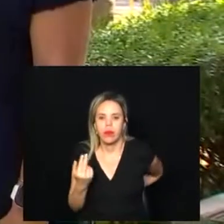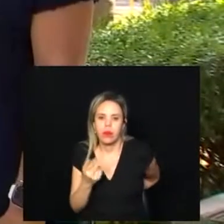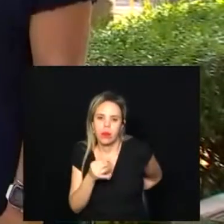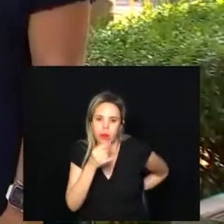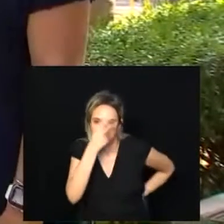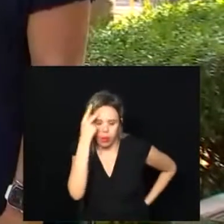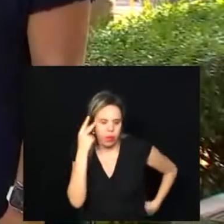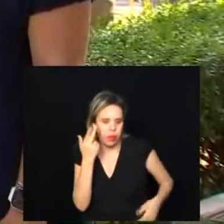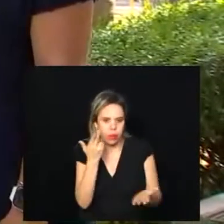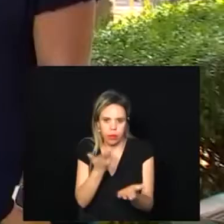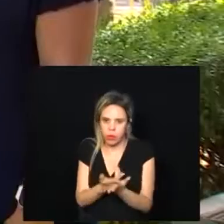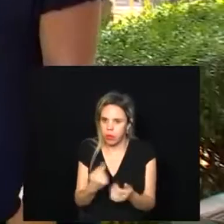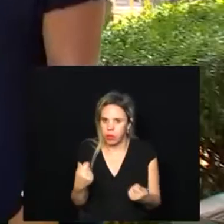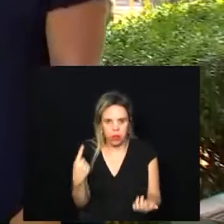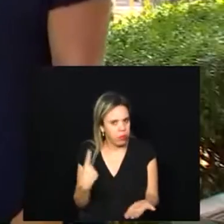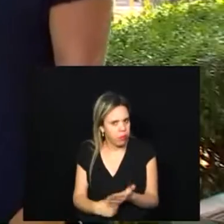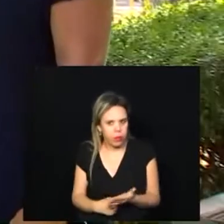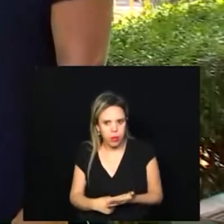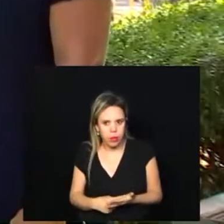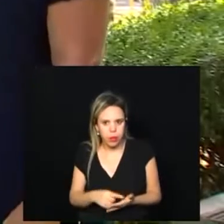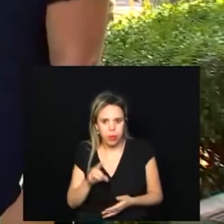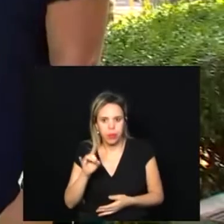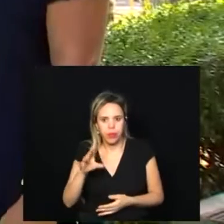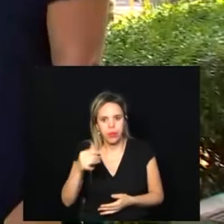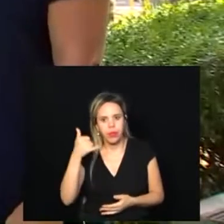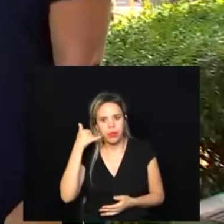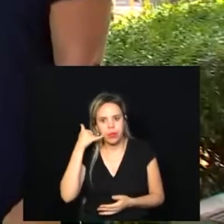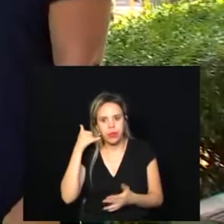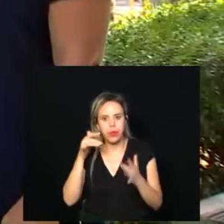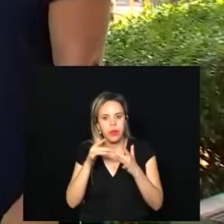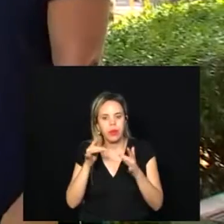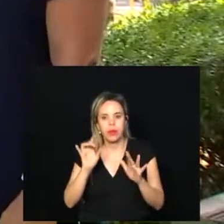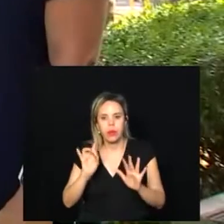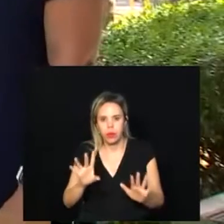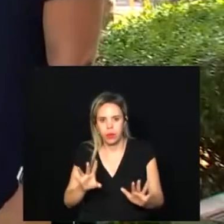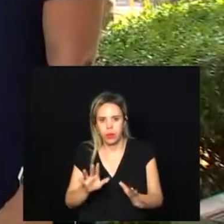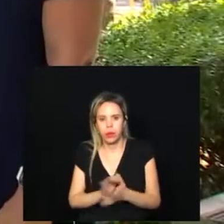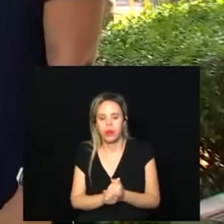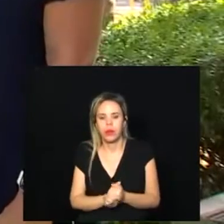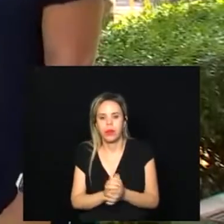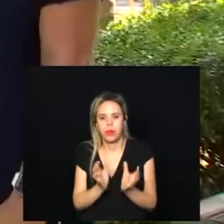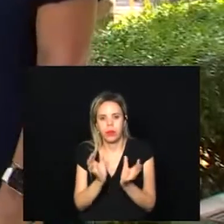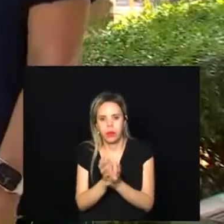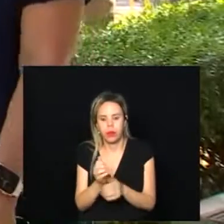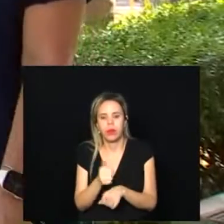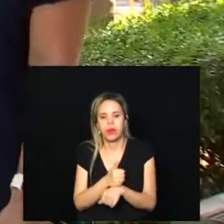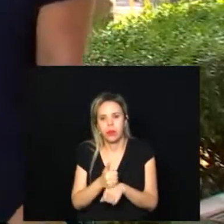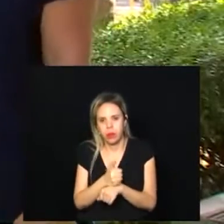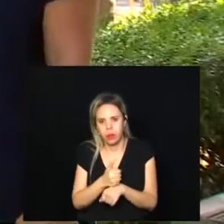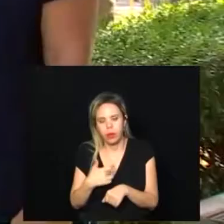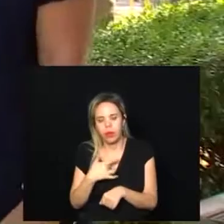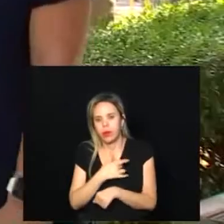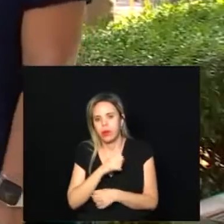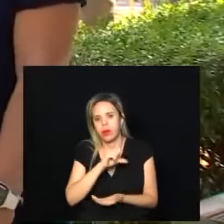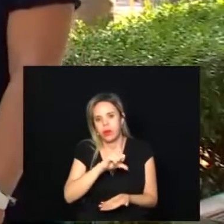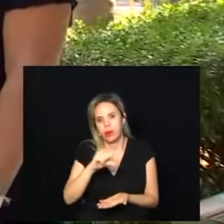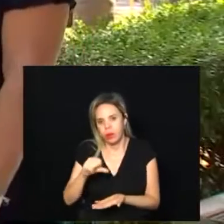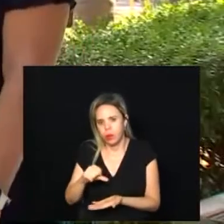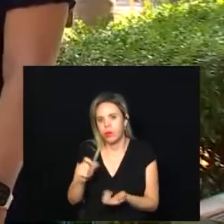não é necessário fazer agendamento. É só telefonar, entrar em contato. Exatamente. As equipes de saúde de cada